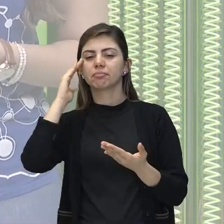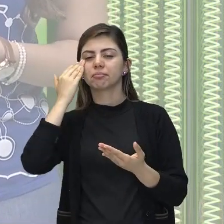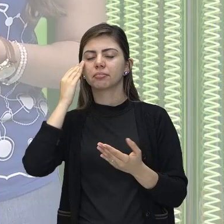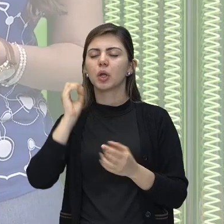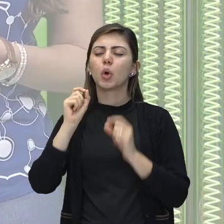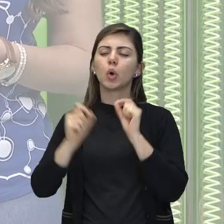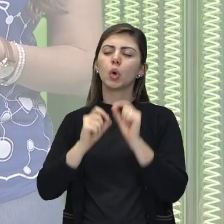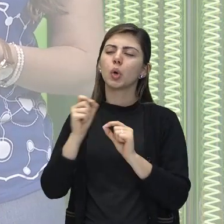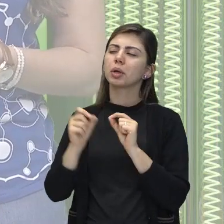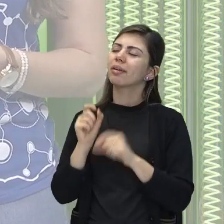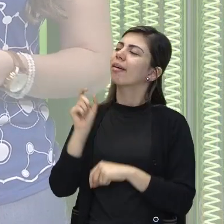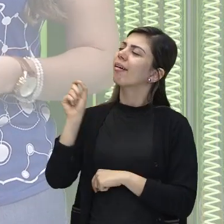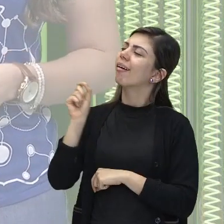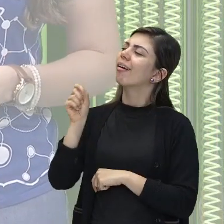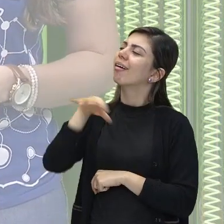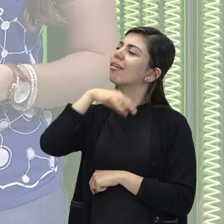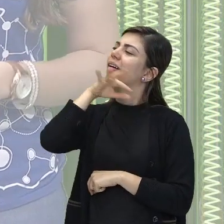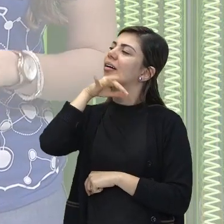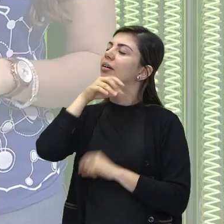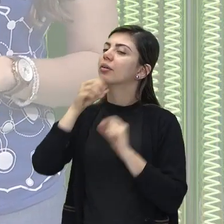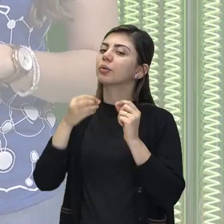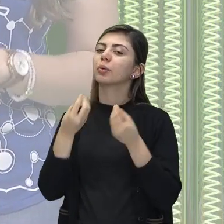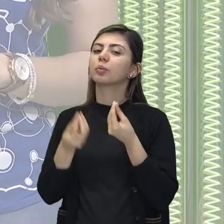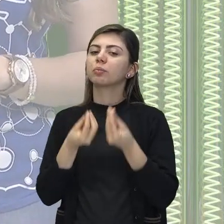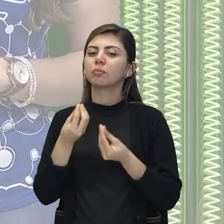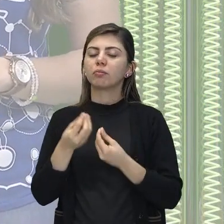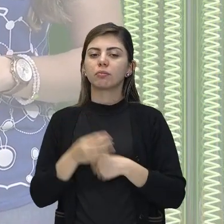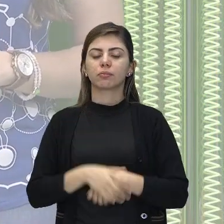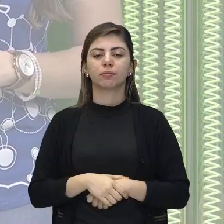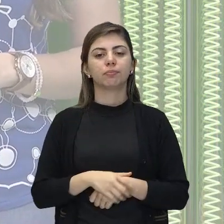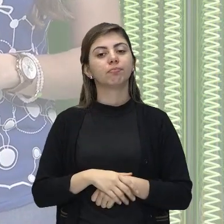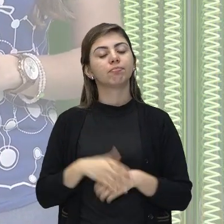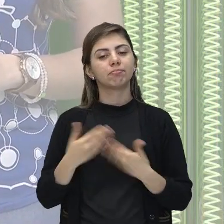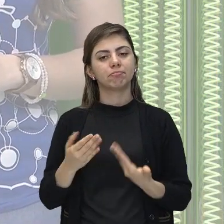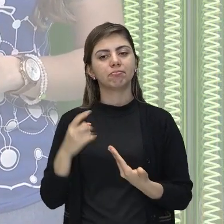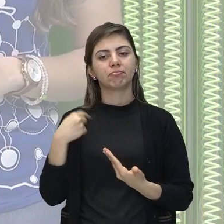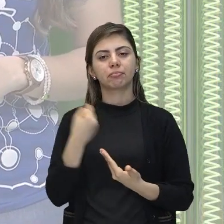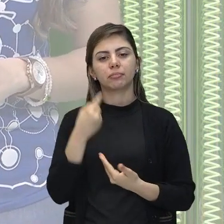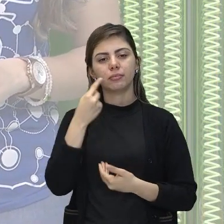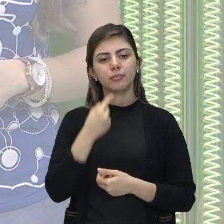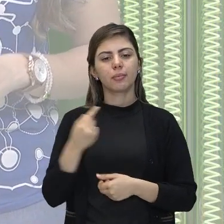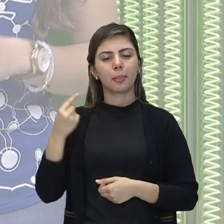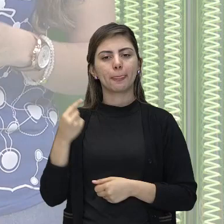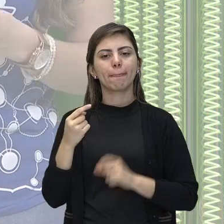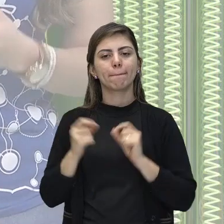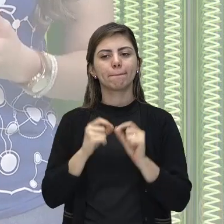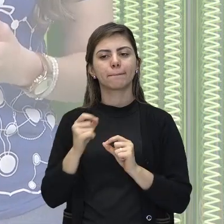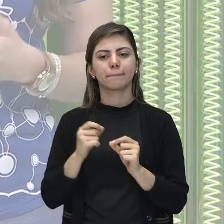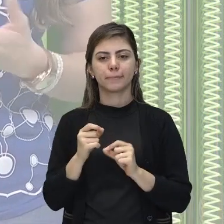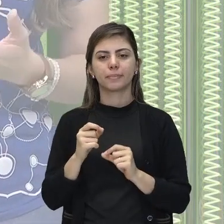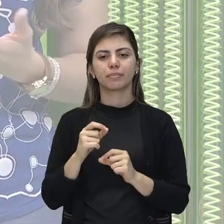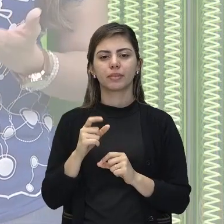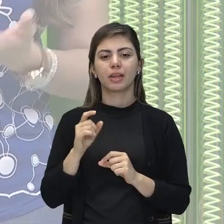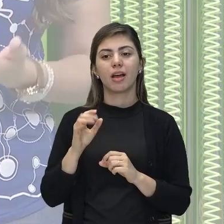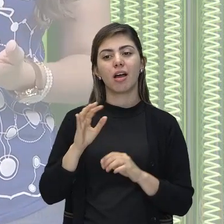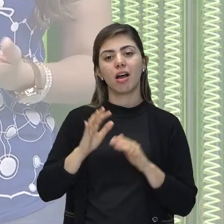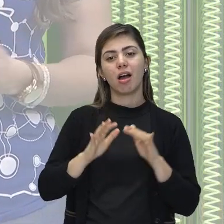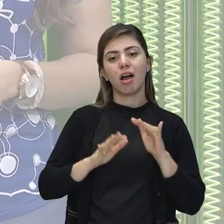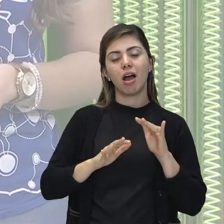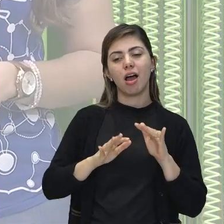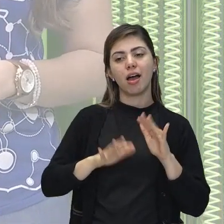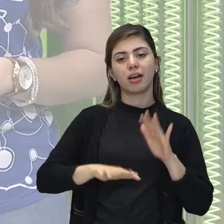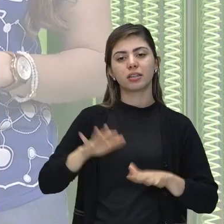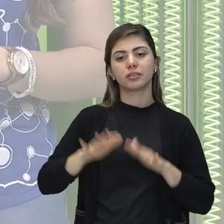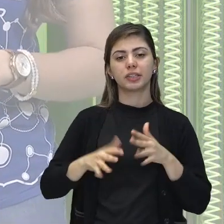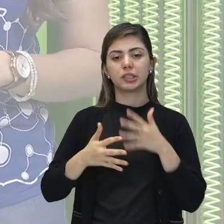uma caravela portuguesa. Então, nós já vimos que são bastante confundidas com